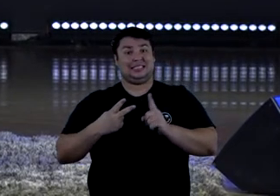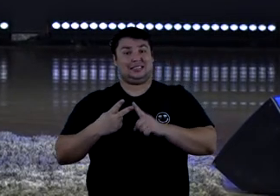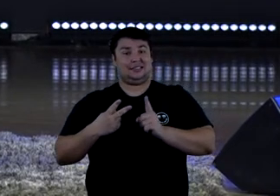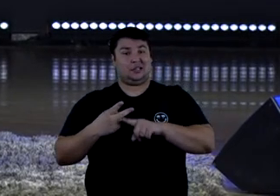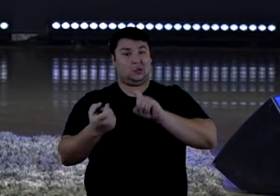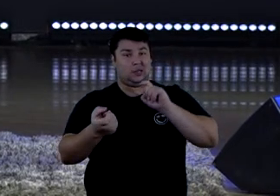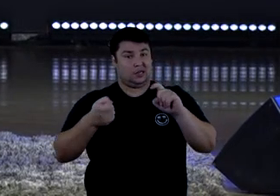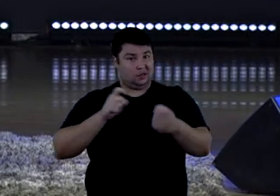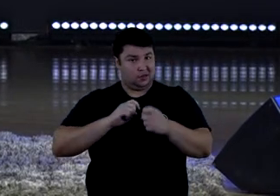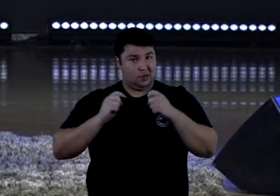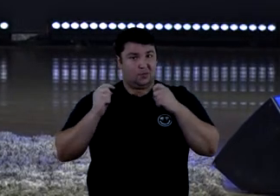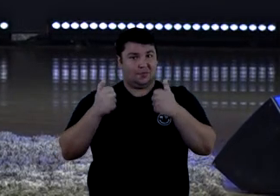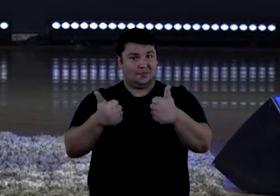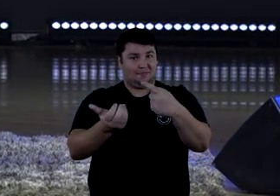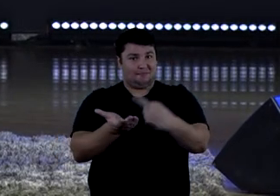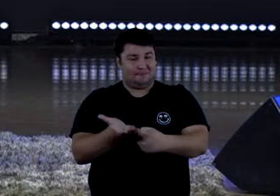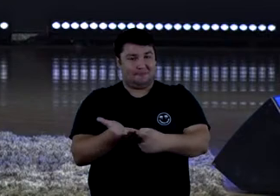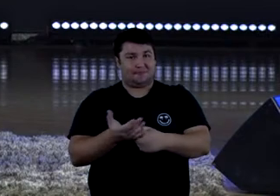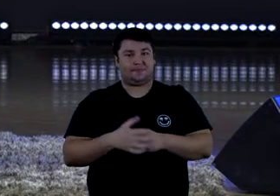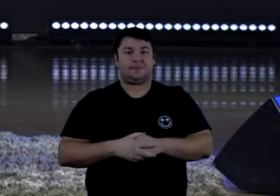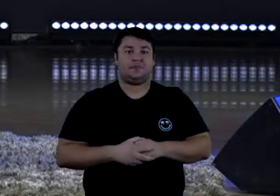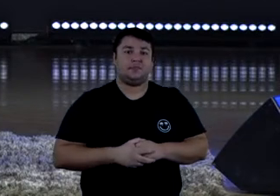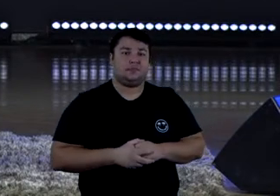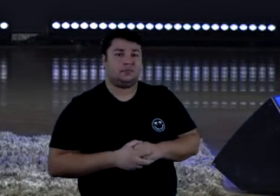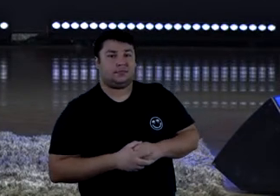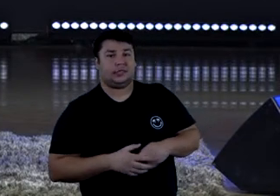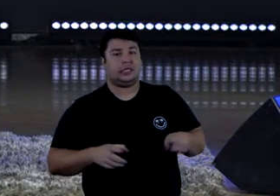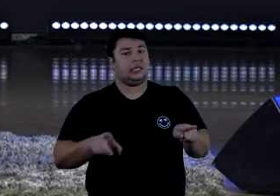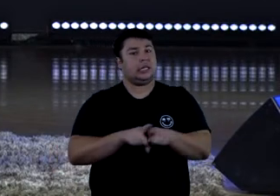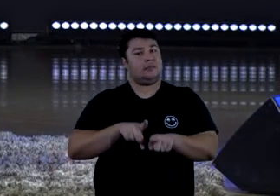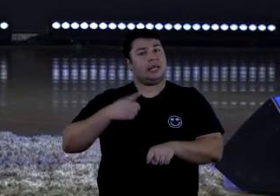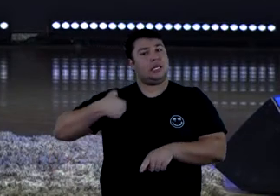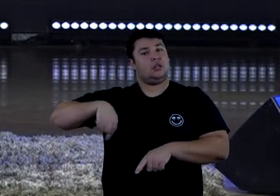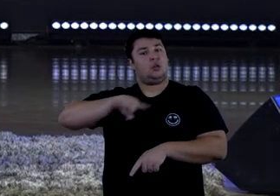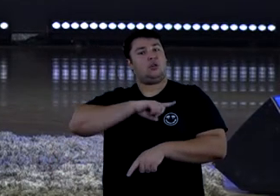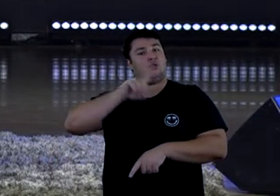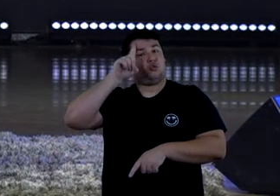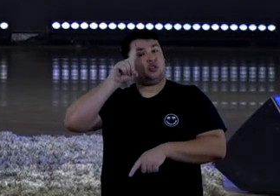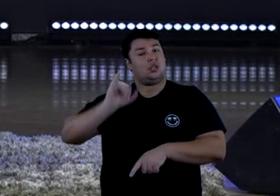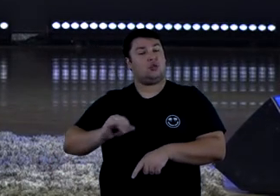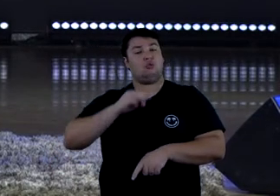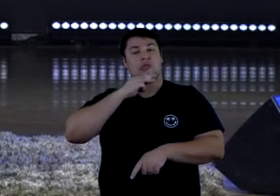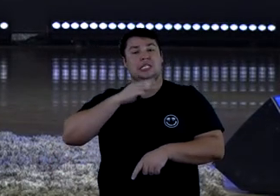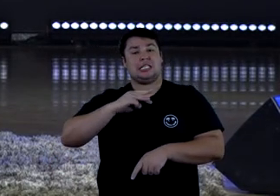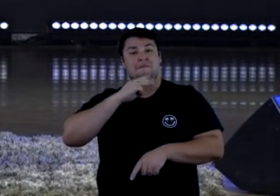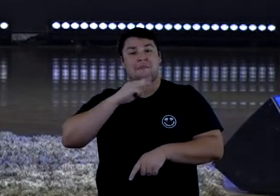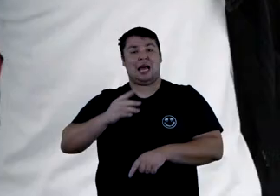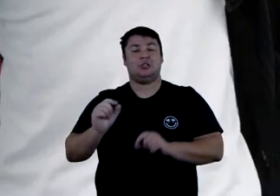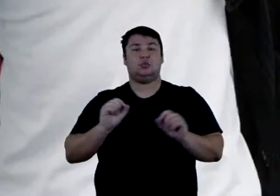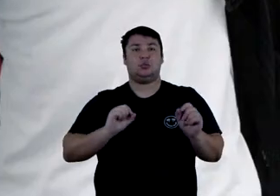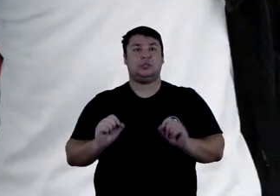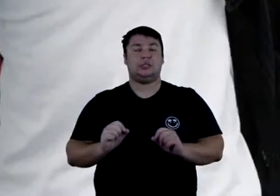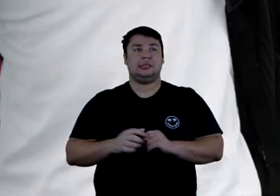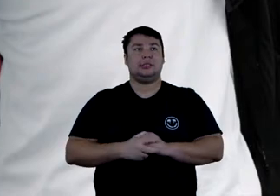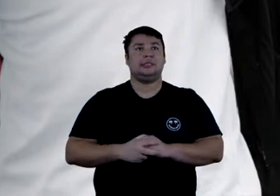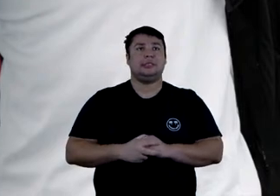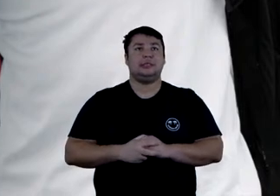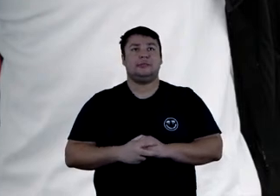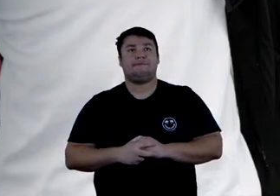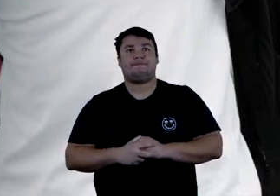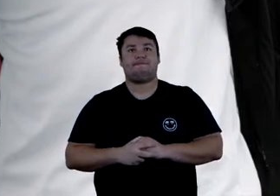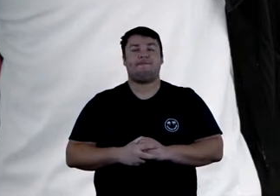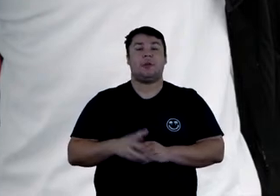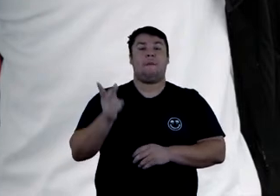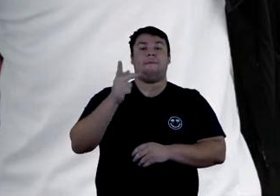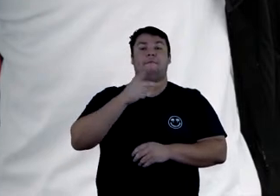Recri, tá bom? Também nós estamos, no dia 12 de março, iniciando mais uma ferramenta de pastoreio aqui